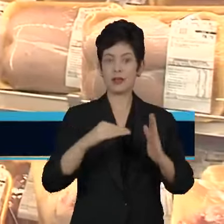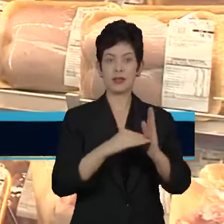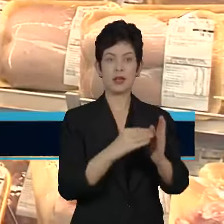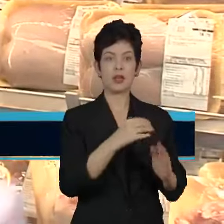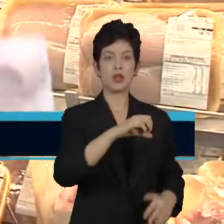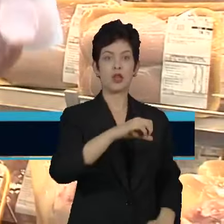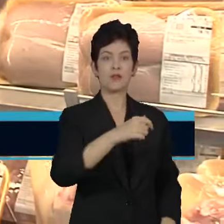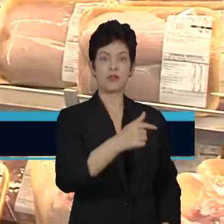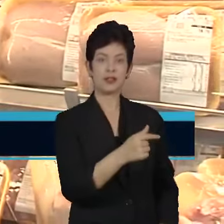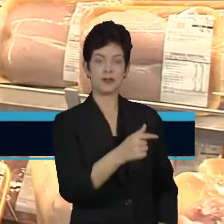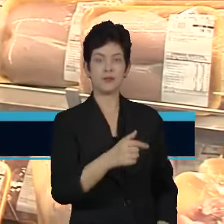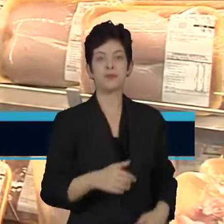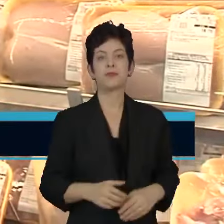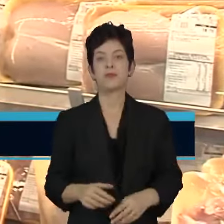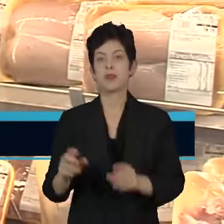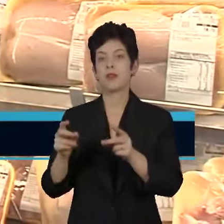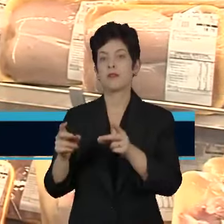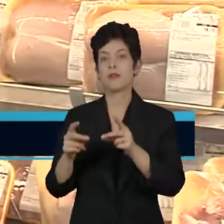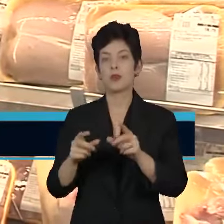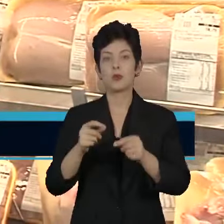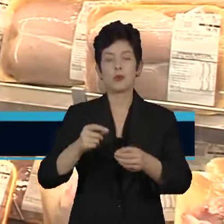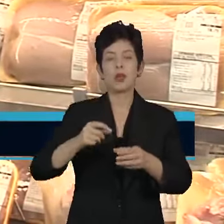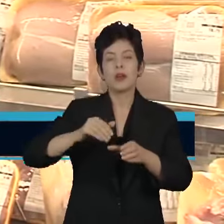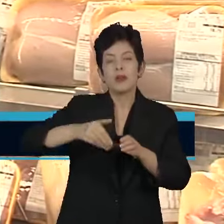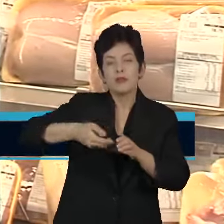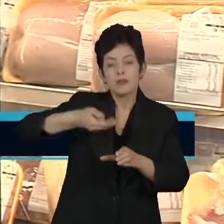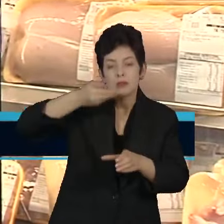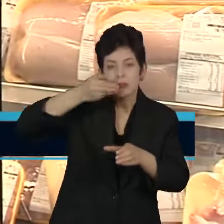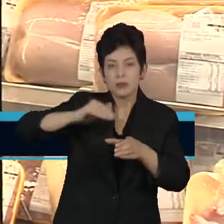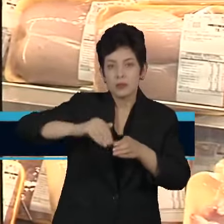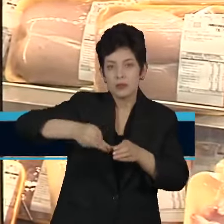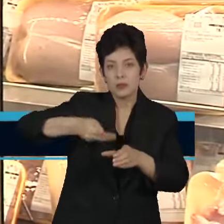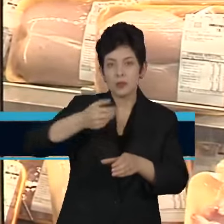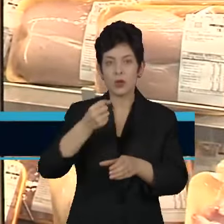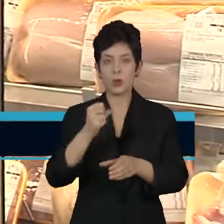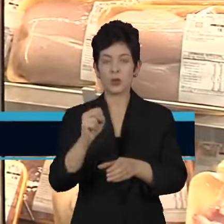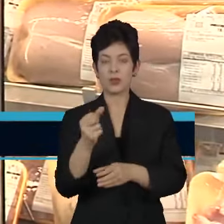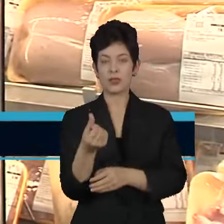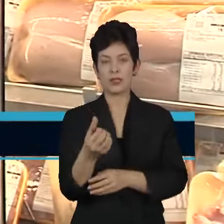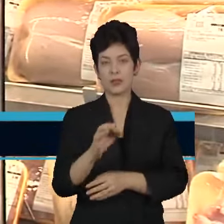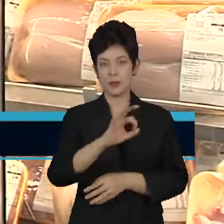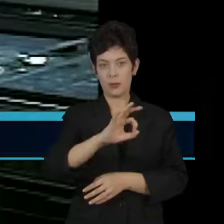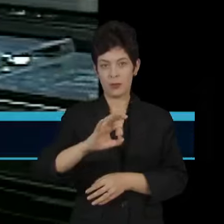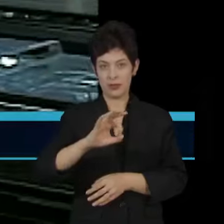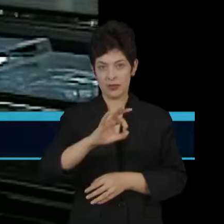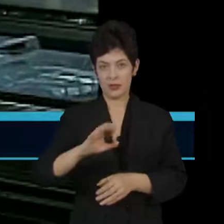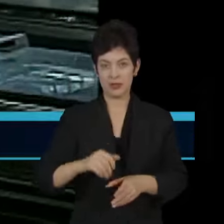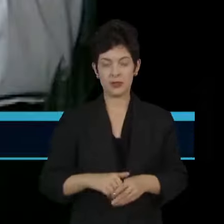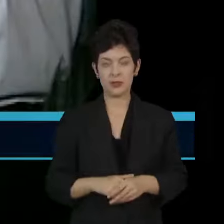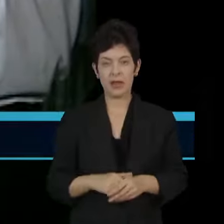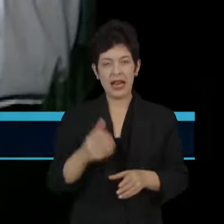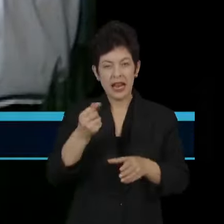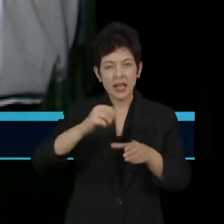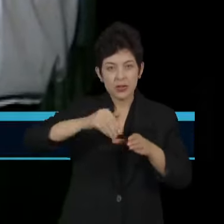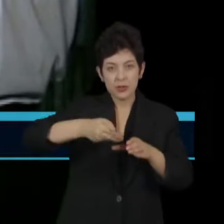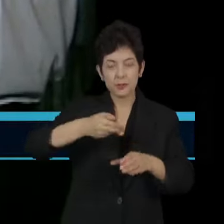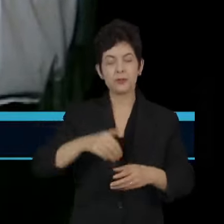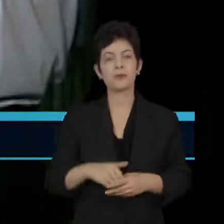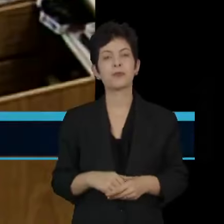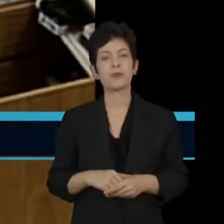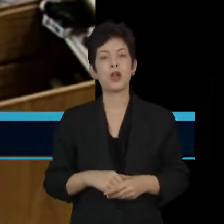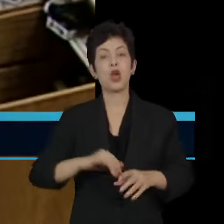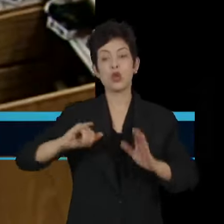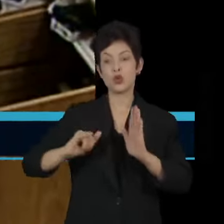97 já as vendas de iogurte aumentaram 86% com menos inflação caíram os